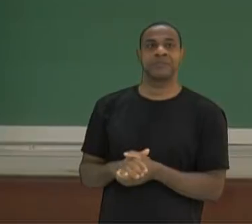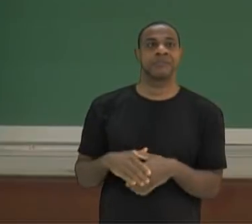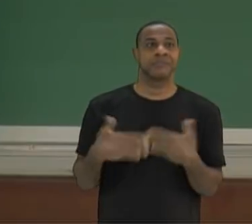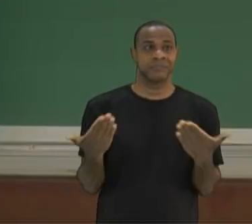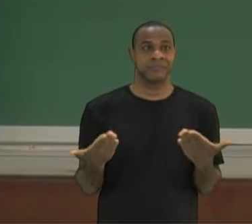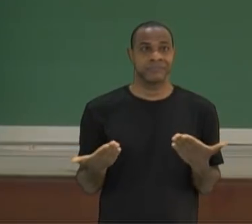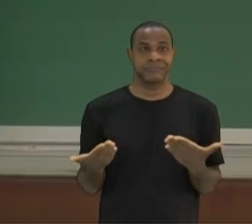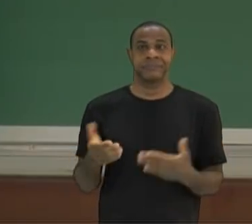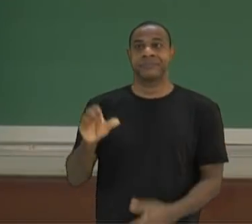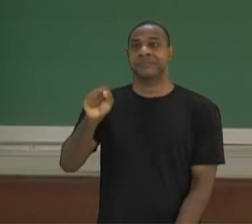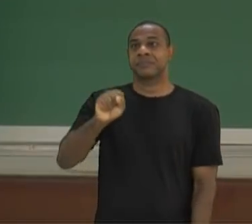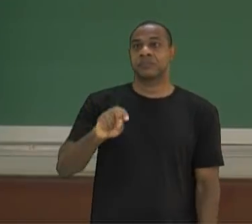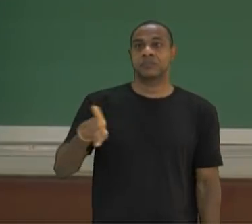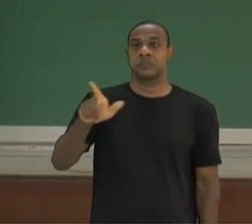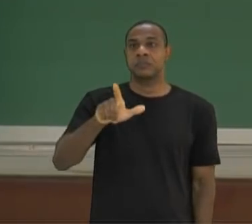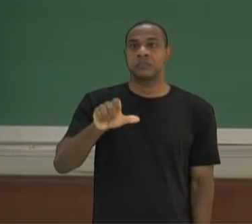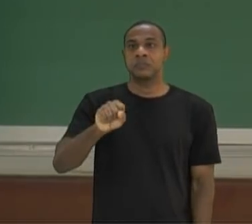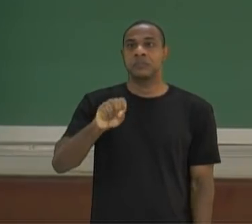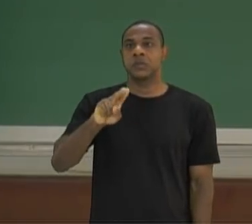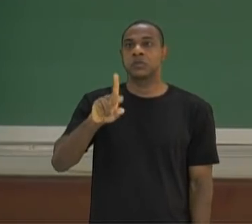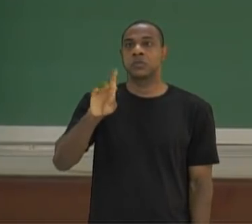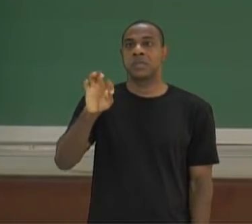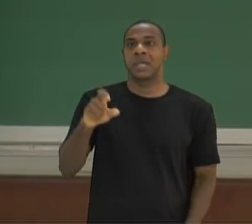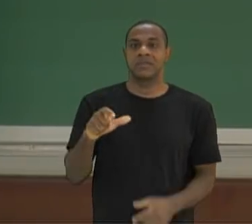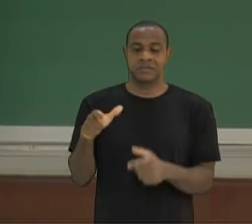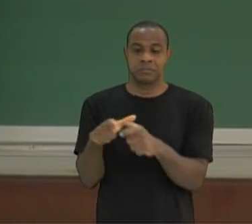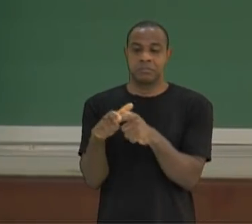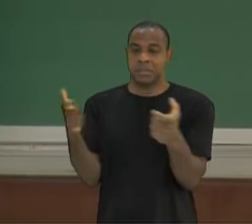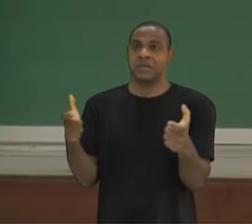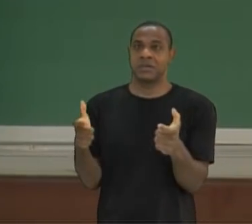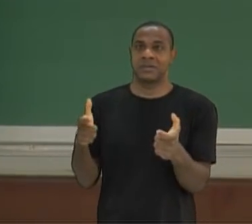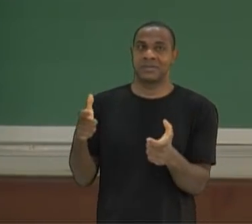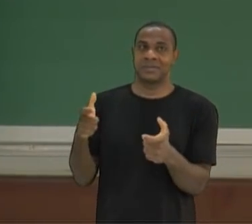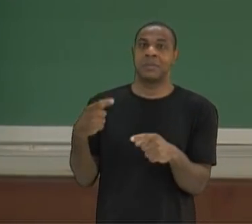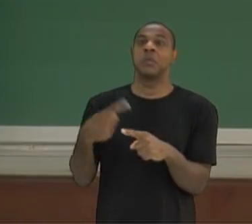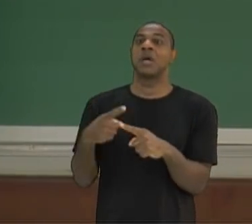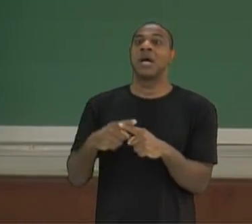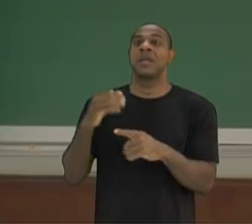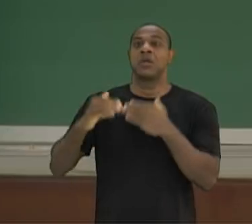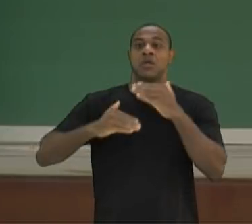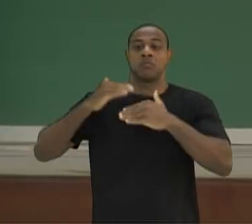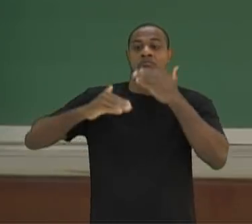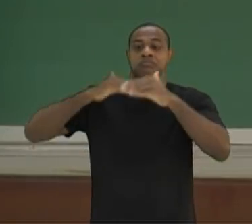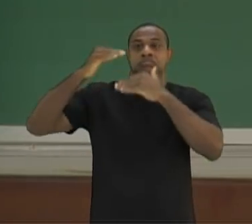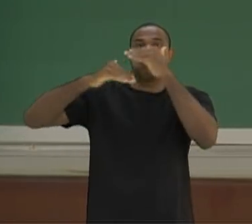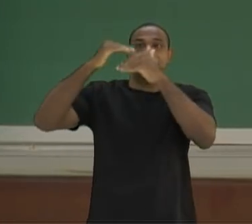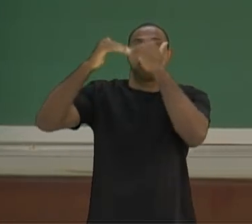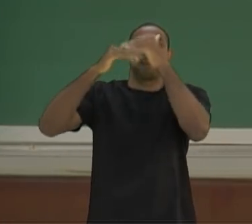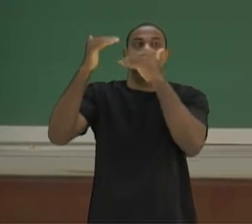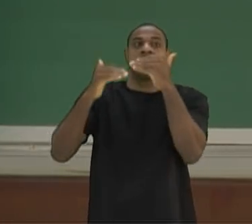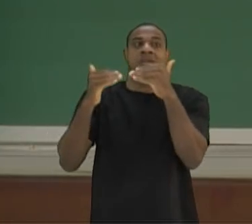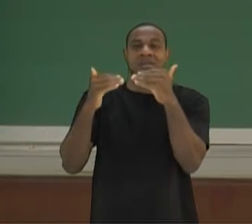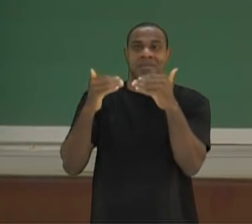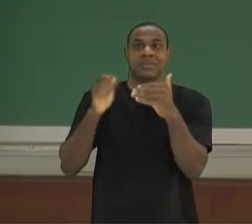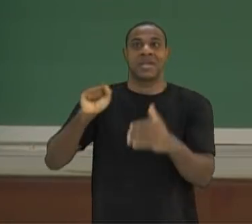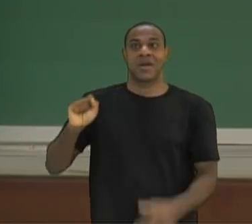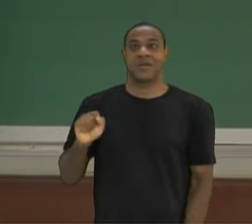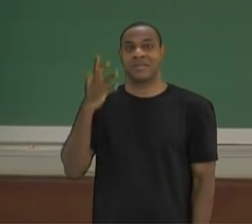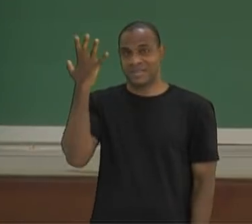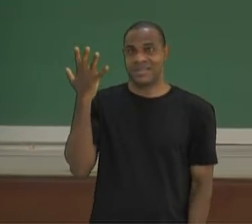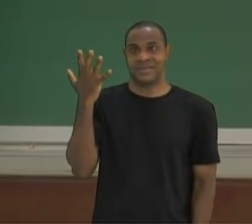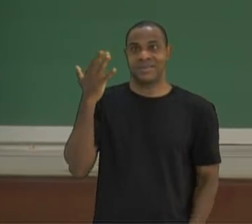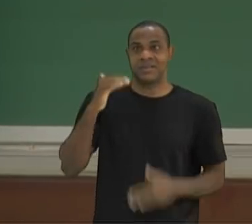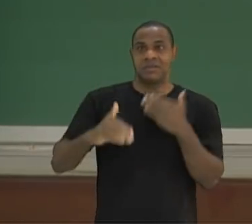Brasil, pela condição de desenvolvimento daquela região, pela forma como aconteceu historicamente o